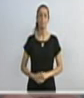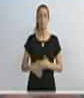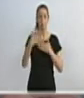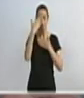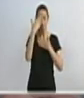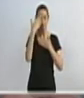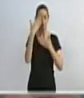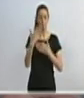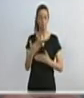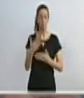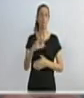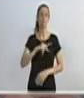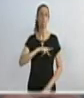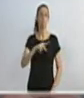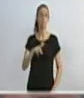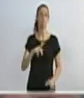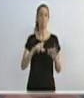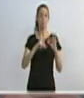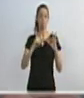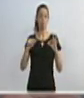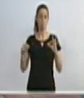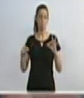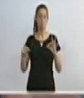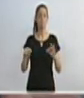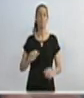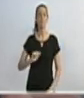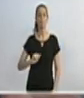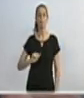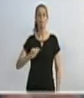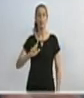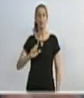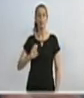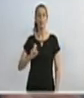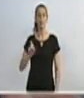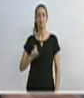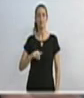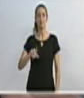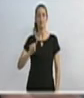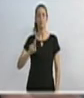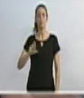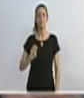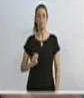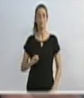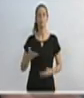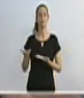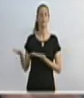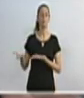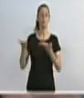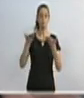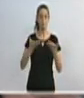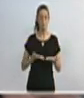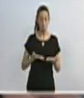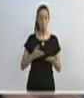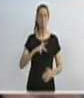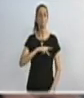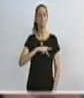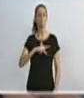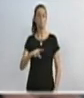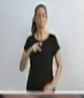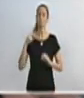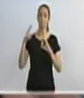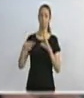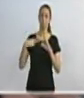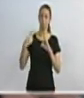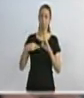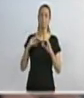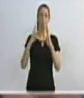Obrigado, senhor presidente da FAEMA, Alexandre Baumgratz. Quero convidar nesse momento o presidente da Câmara de Brusque,